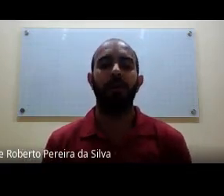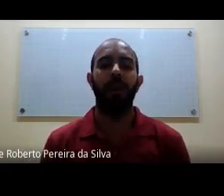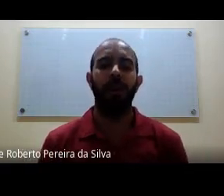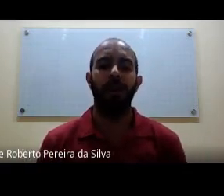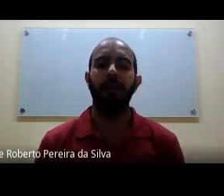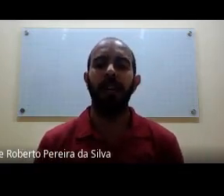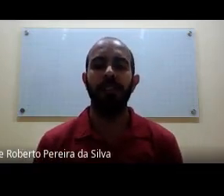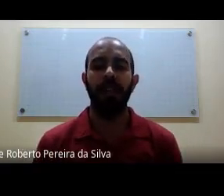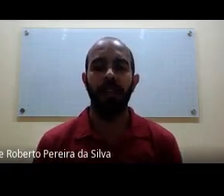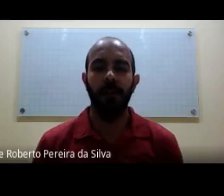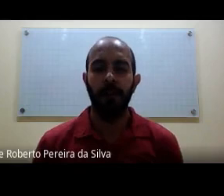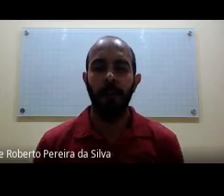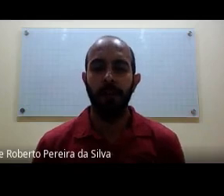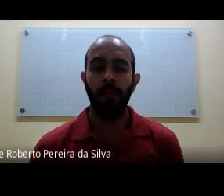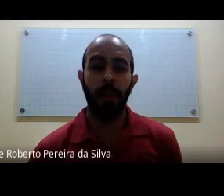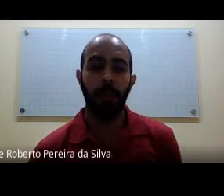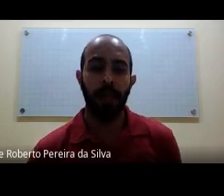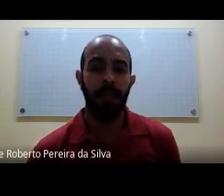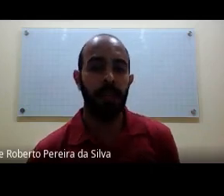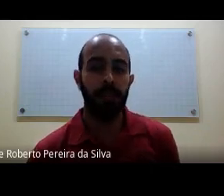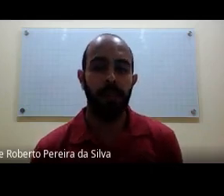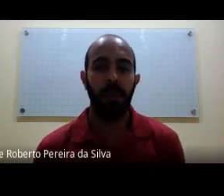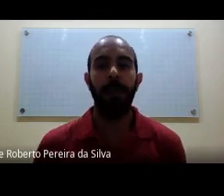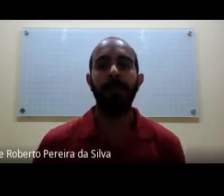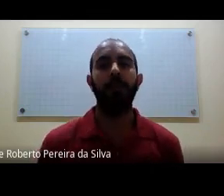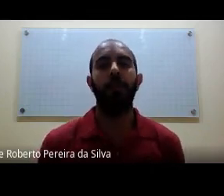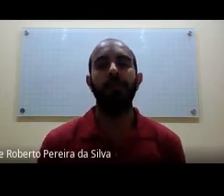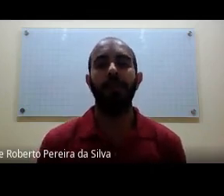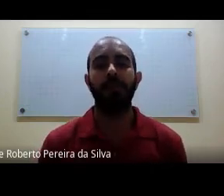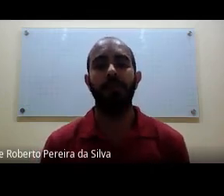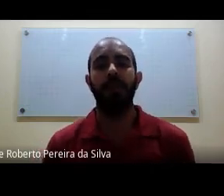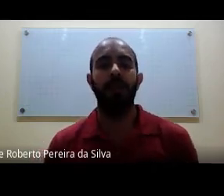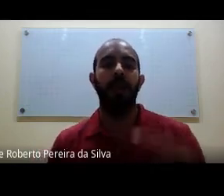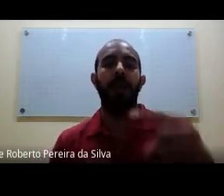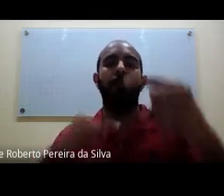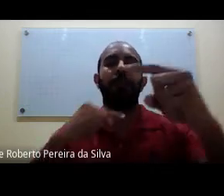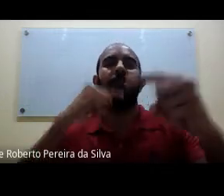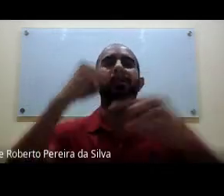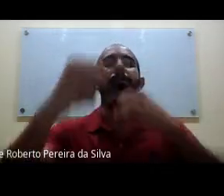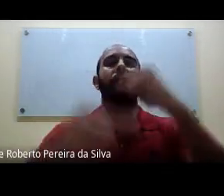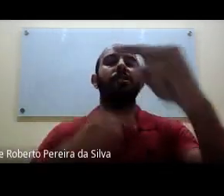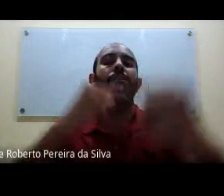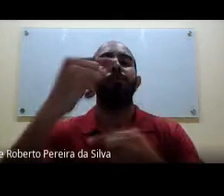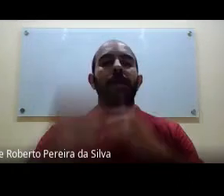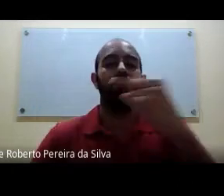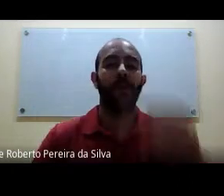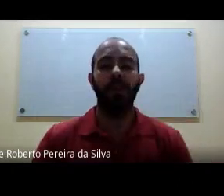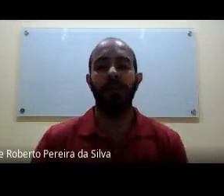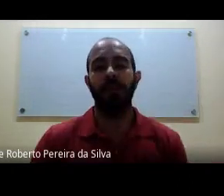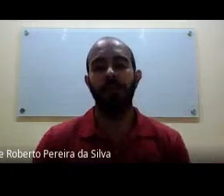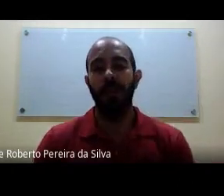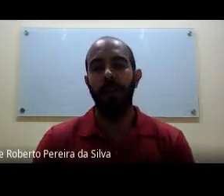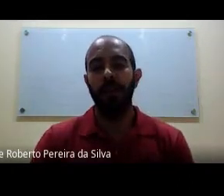ela, imerge ela num campo magnético e passa uma corrente sobre essa espira, ela vai ter exatamente esse movimento de